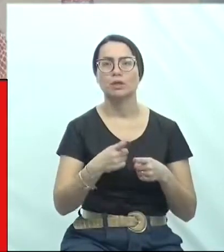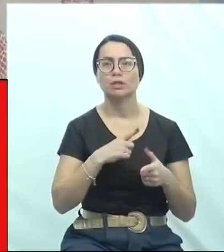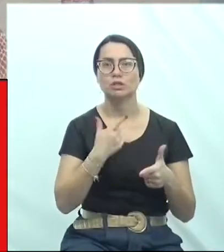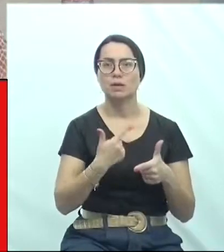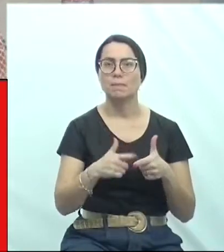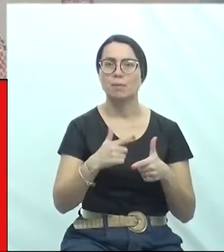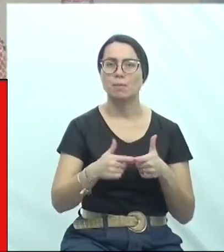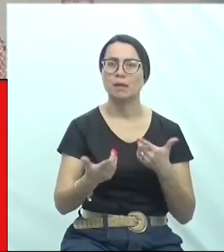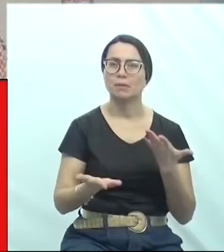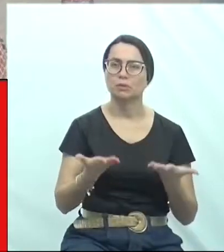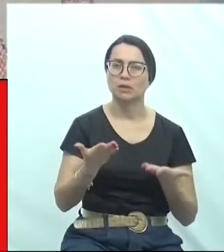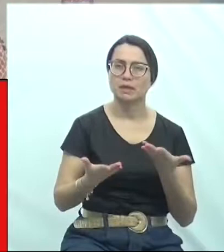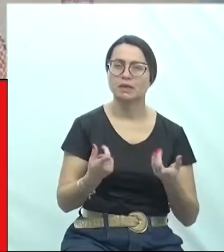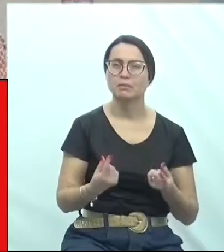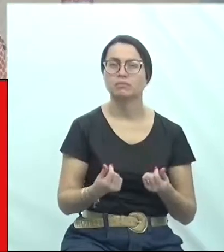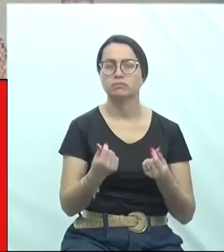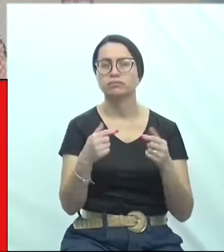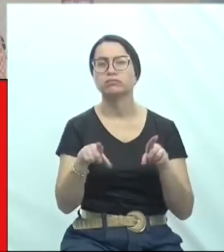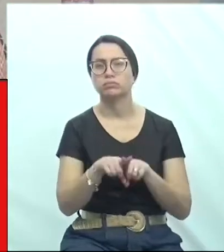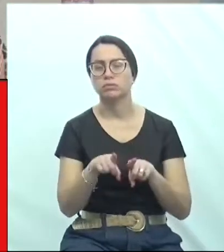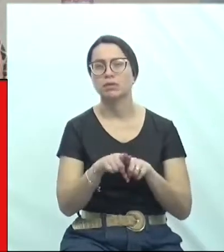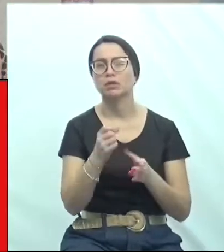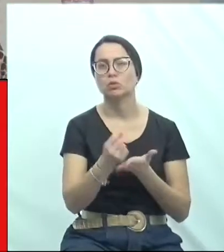equilíbrio econômico-financeiro do contrato.